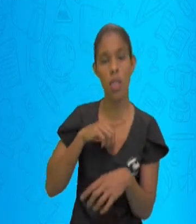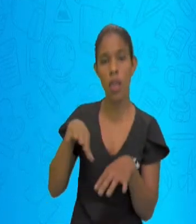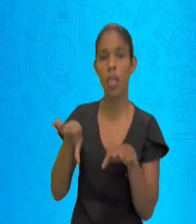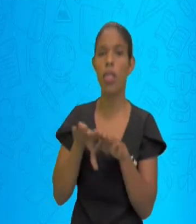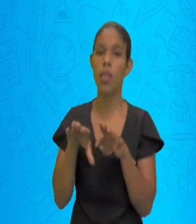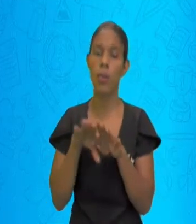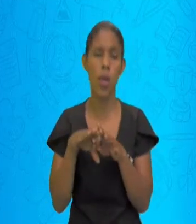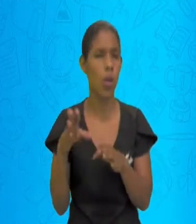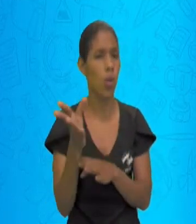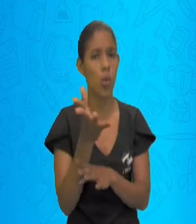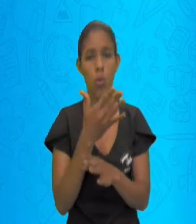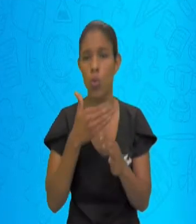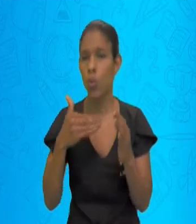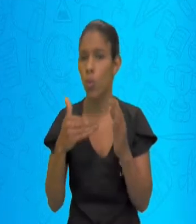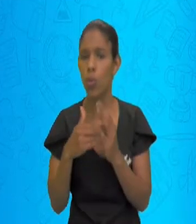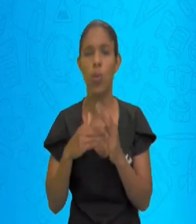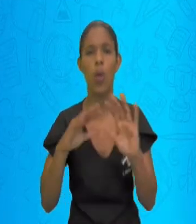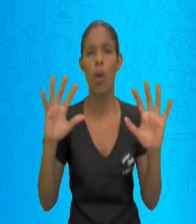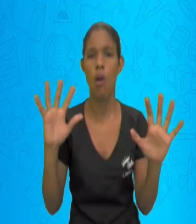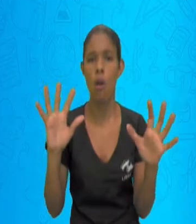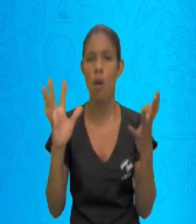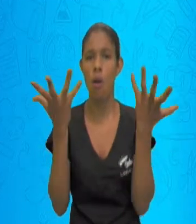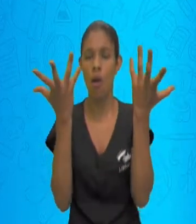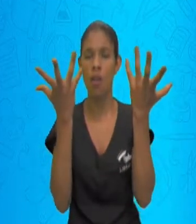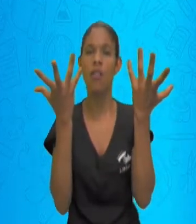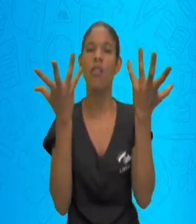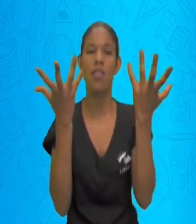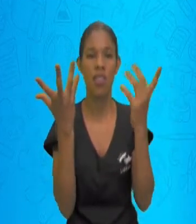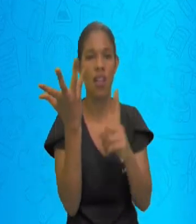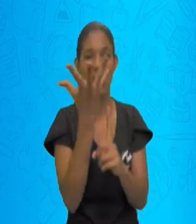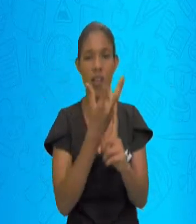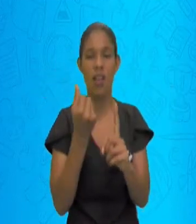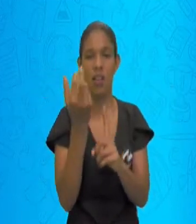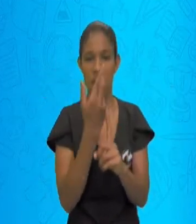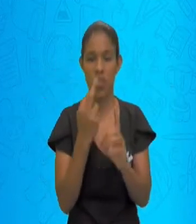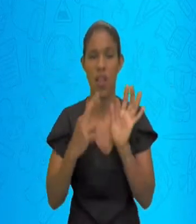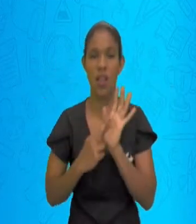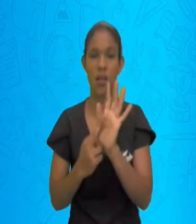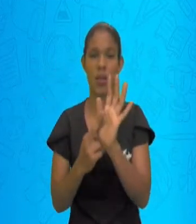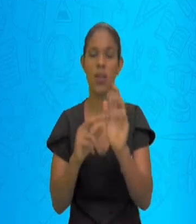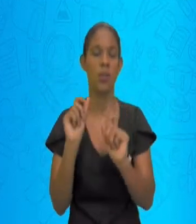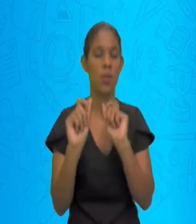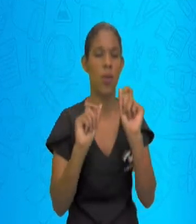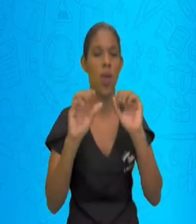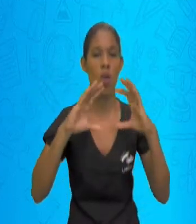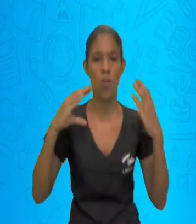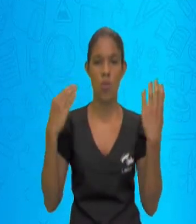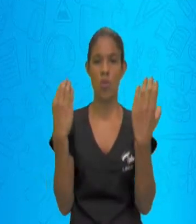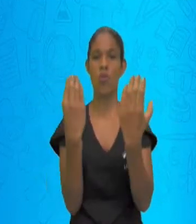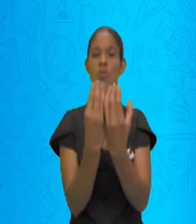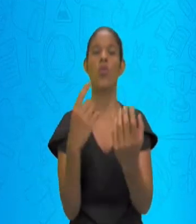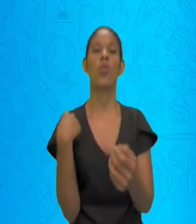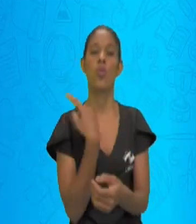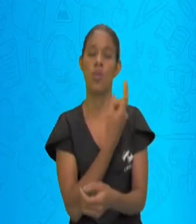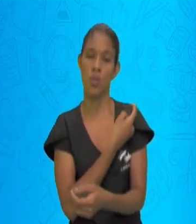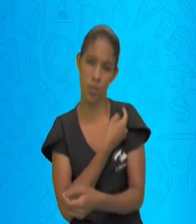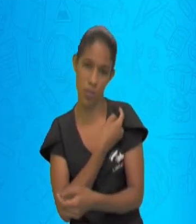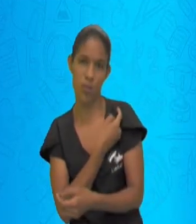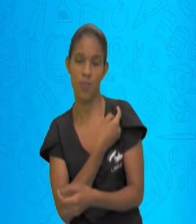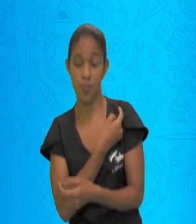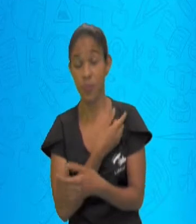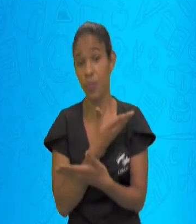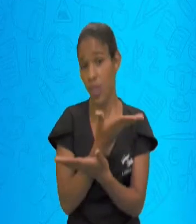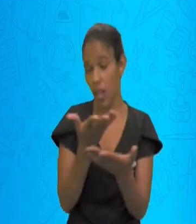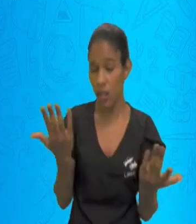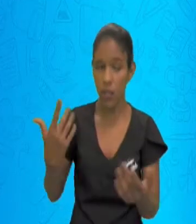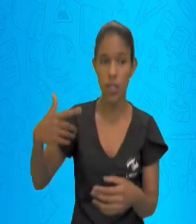manifestação artística e também representa a nossa cultura. Então, se você passar por lá, você vai ver,